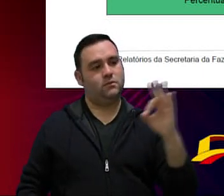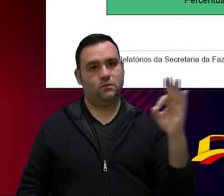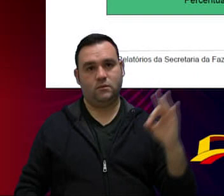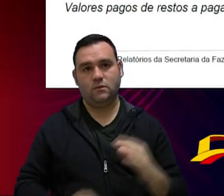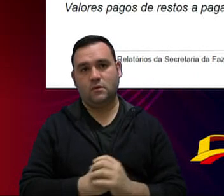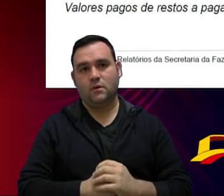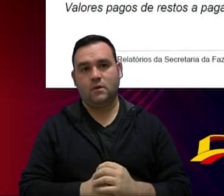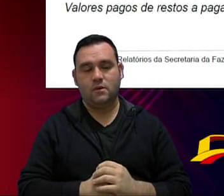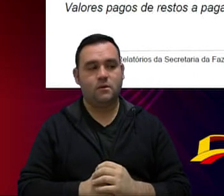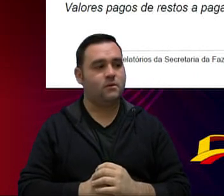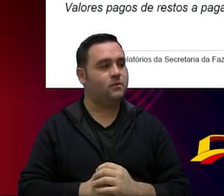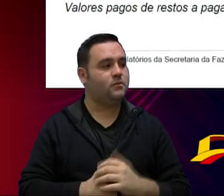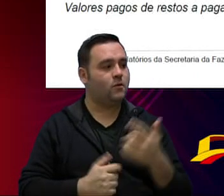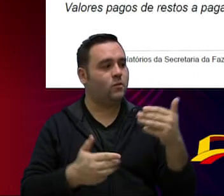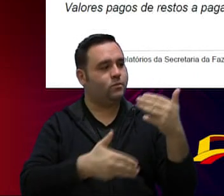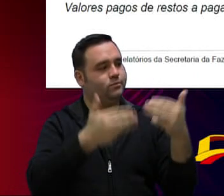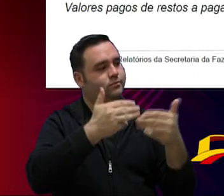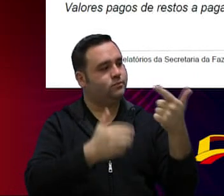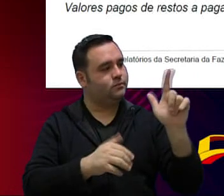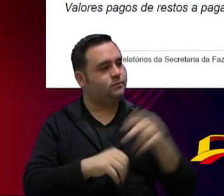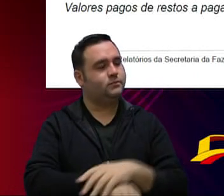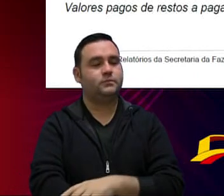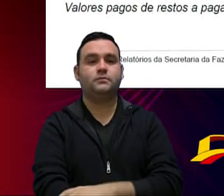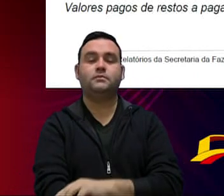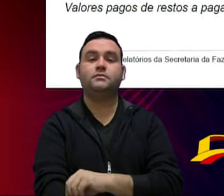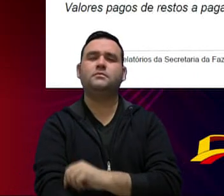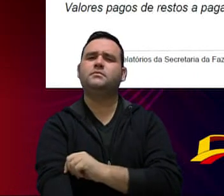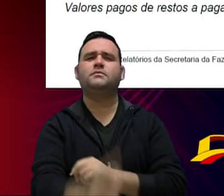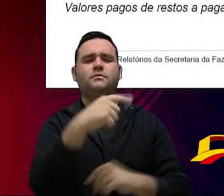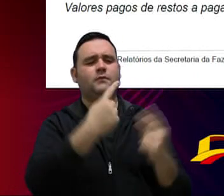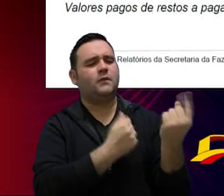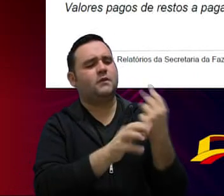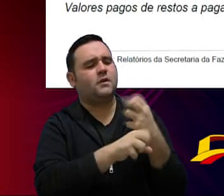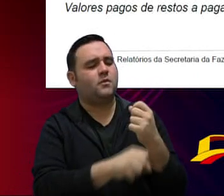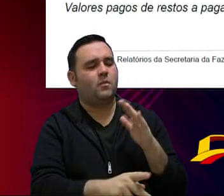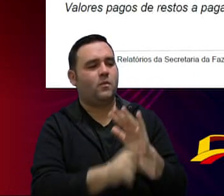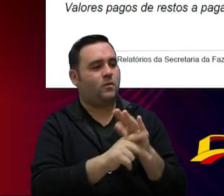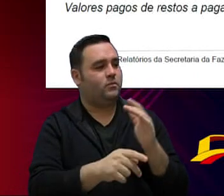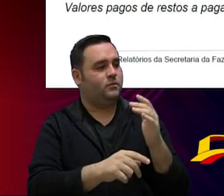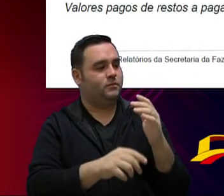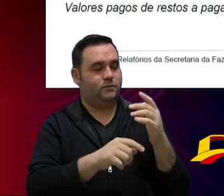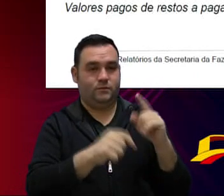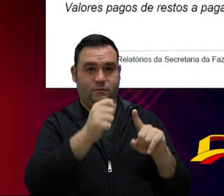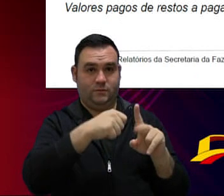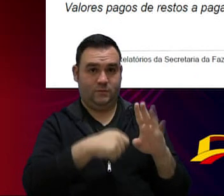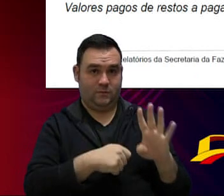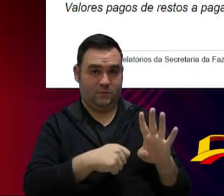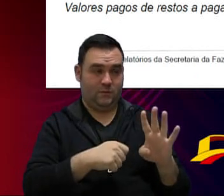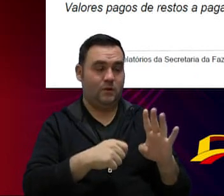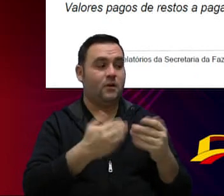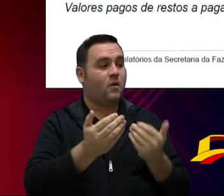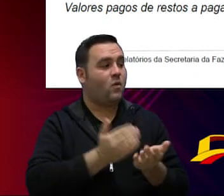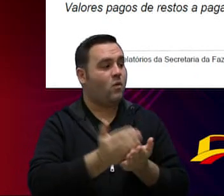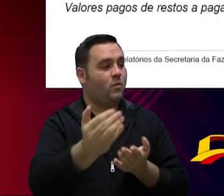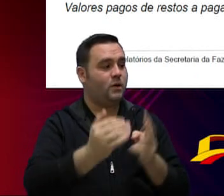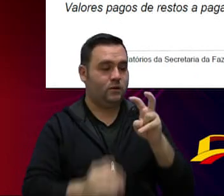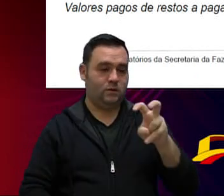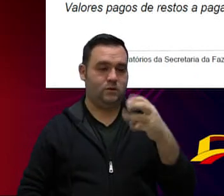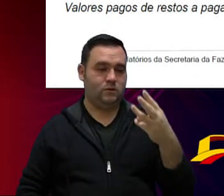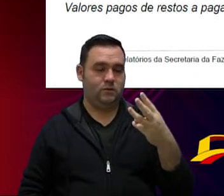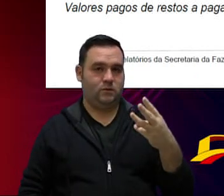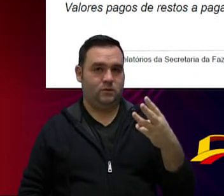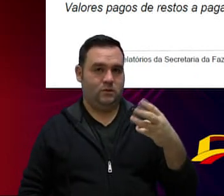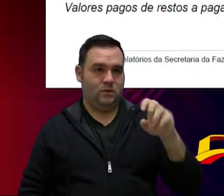por cento pode passar esse foi o orçamento das fezes no primeiro quadrimestre um inicial de